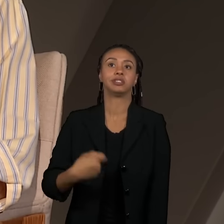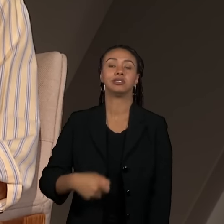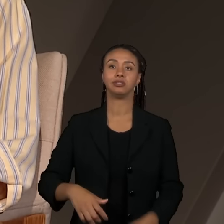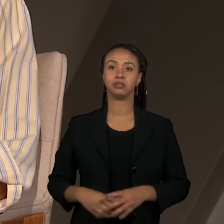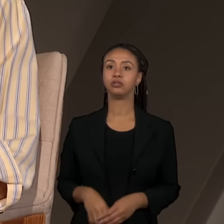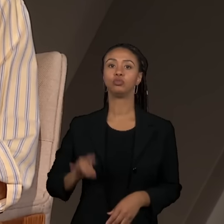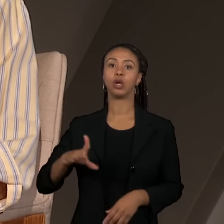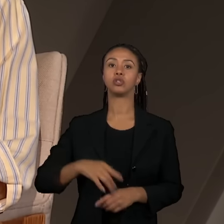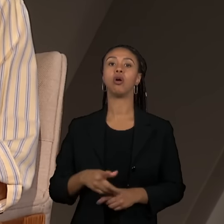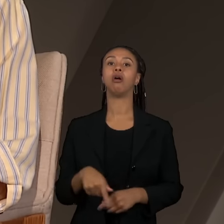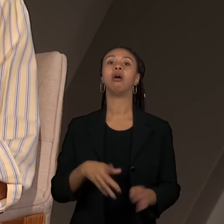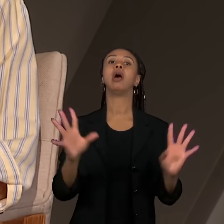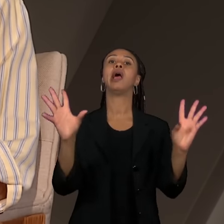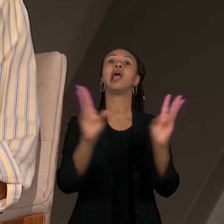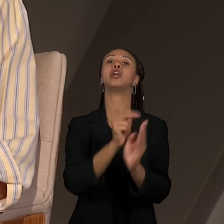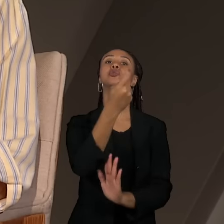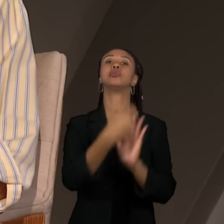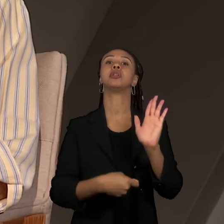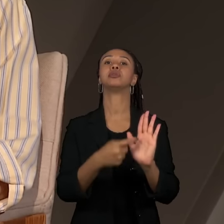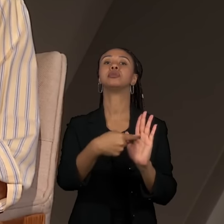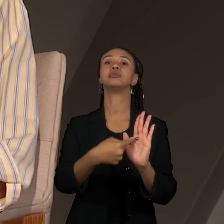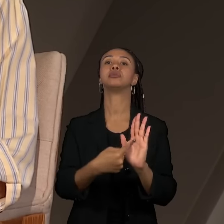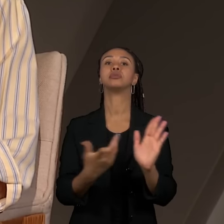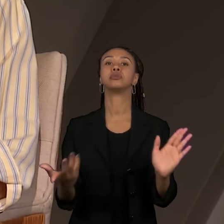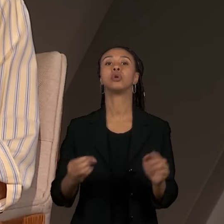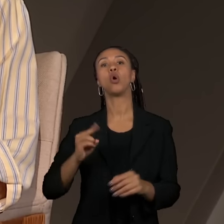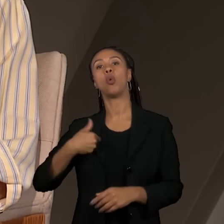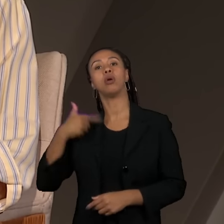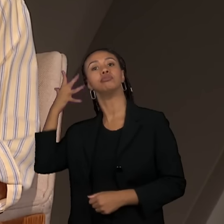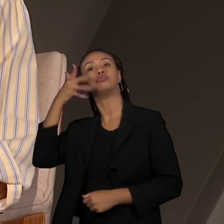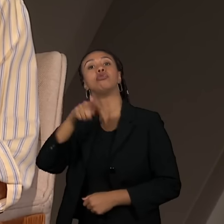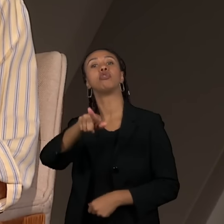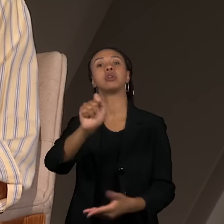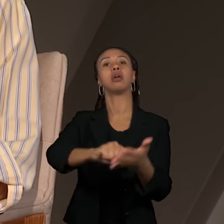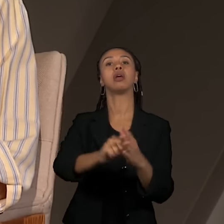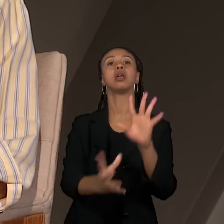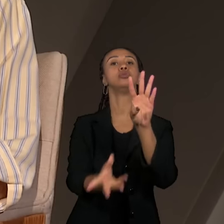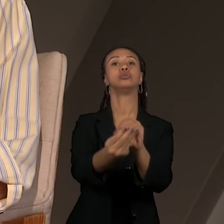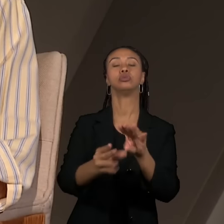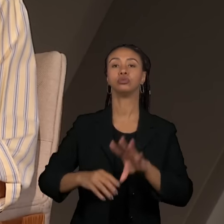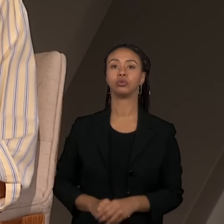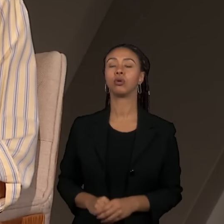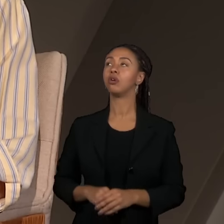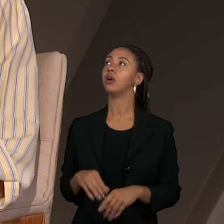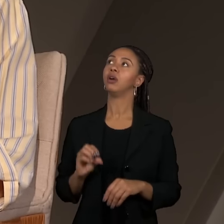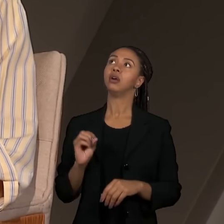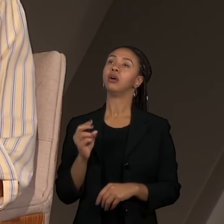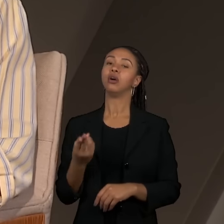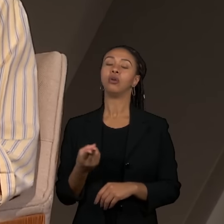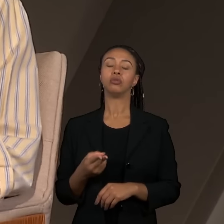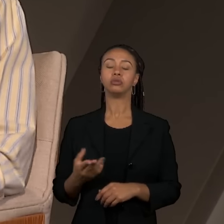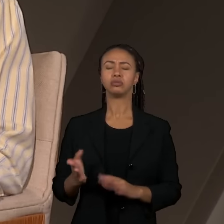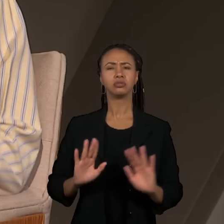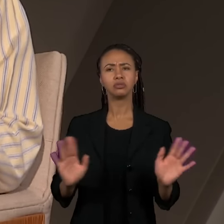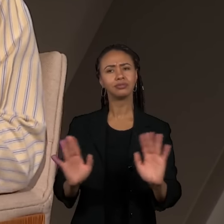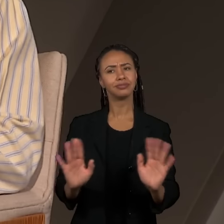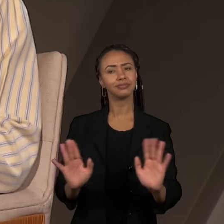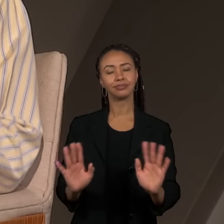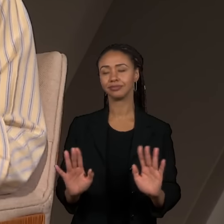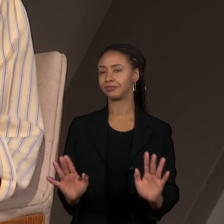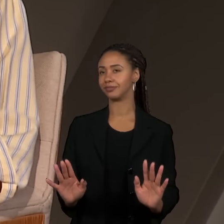resumo daquilo que foi falado né eu peço para você fazer uma síntese e assim por diante né